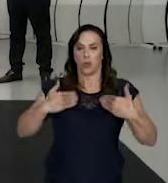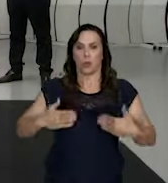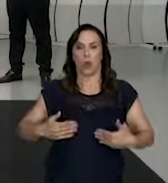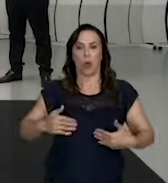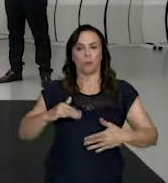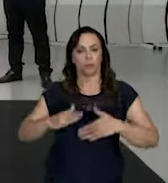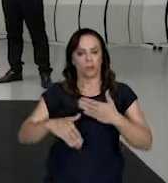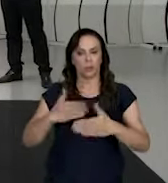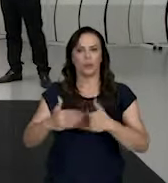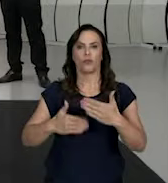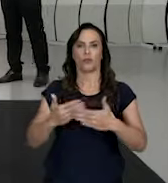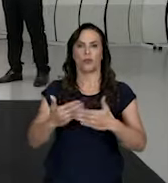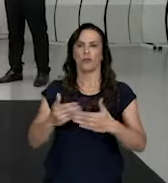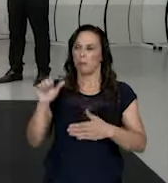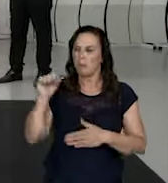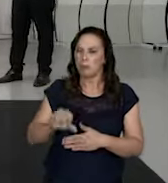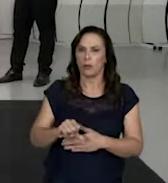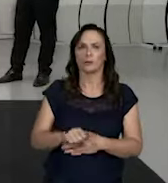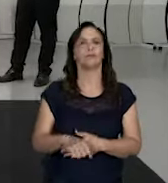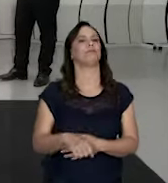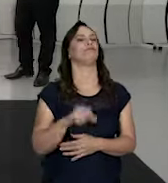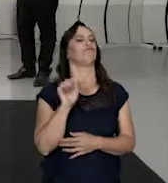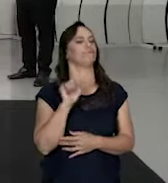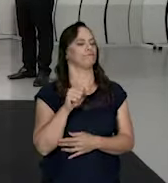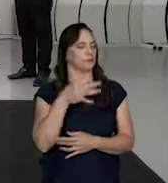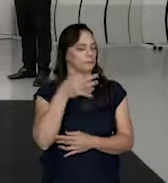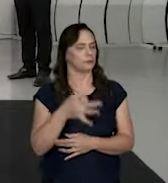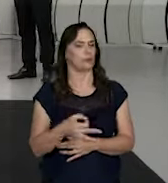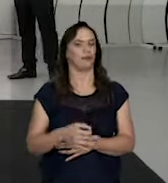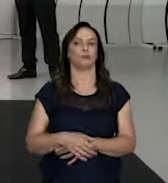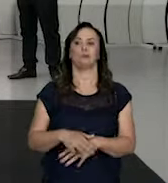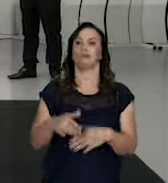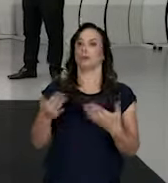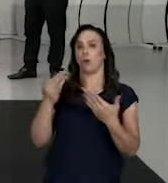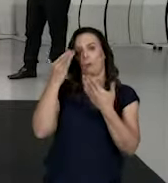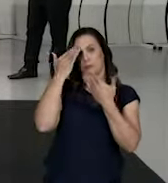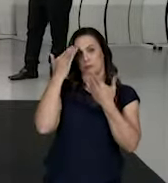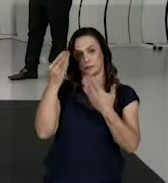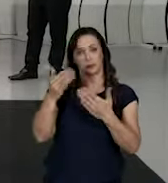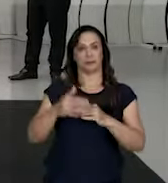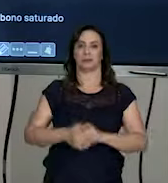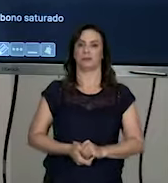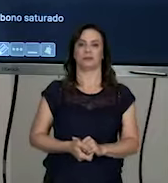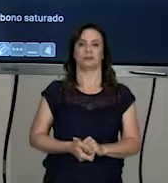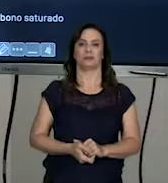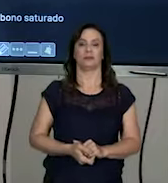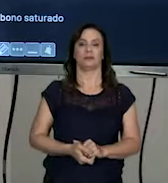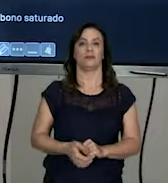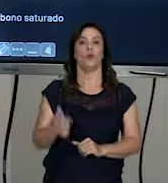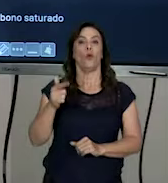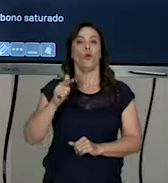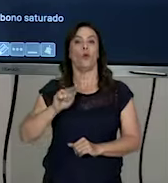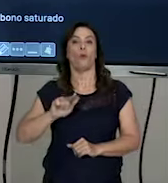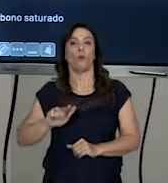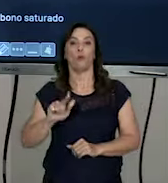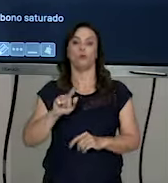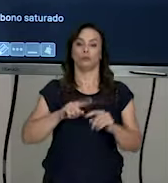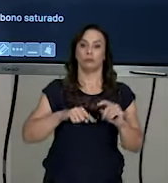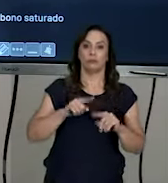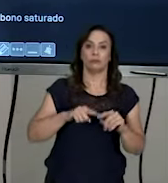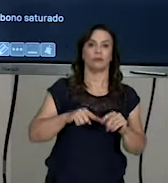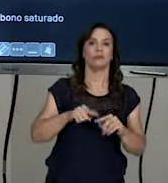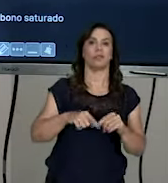ainda? Sim, com certeza, né? Então, muito obrigado. Bom, outra substância que nós vamos